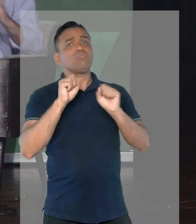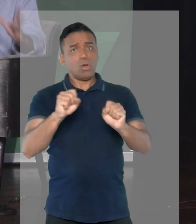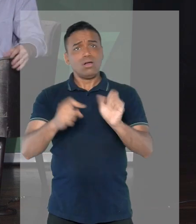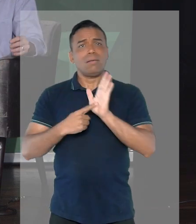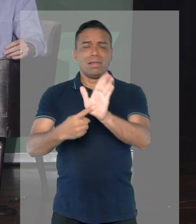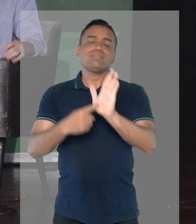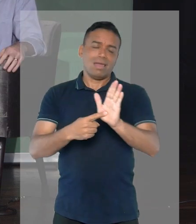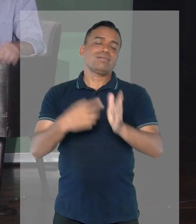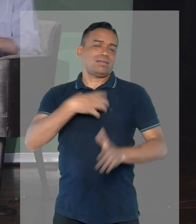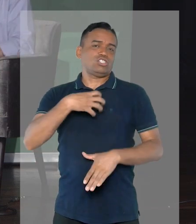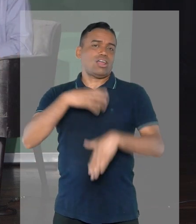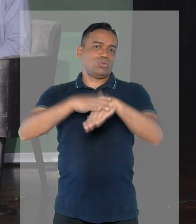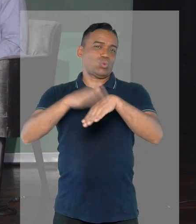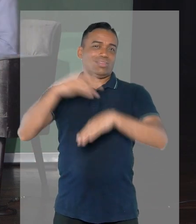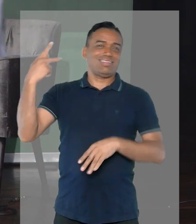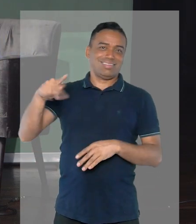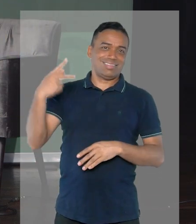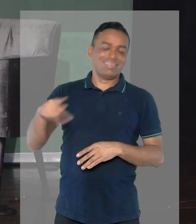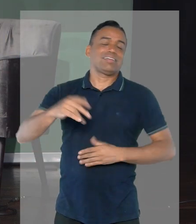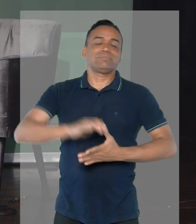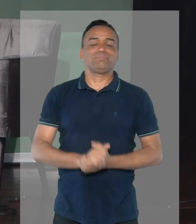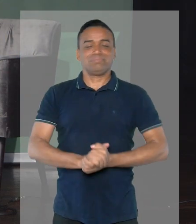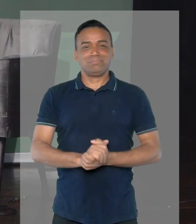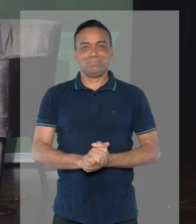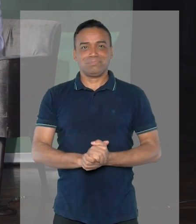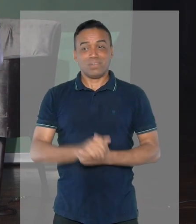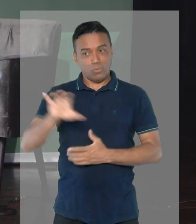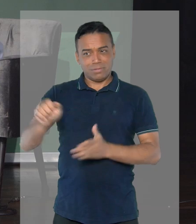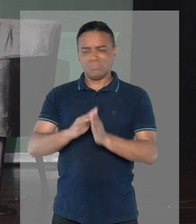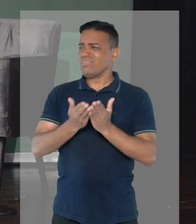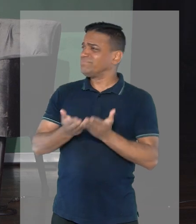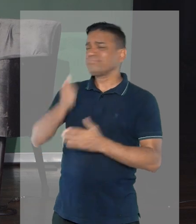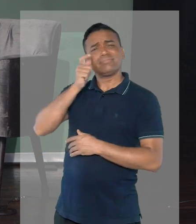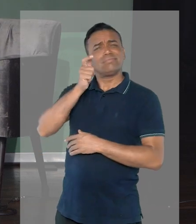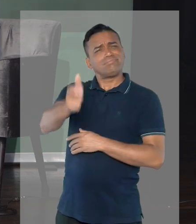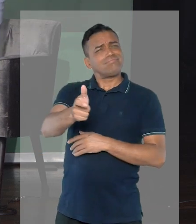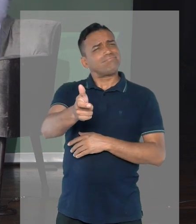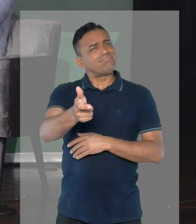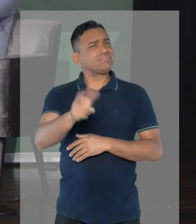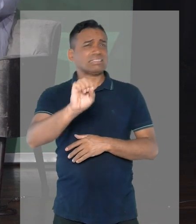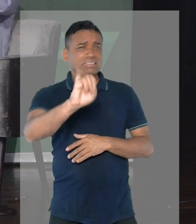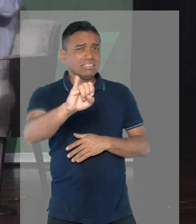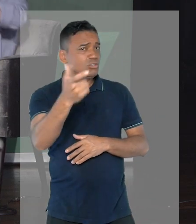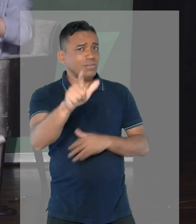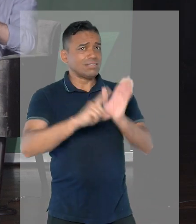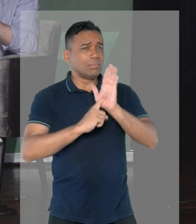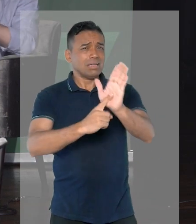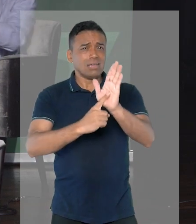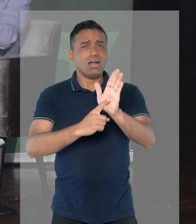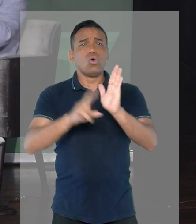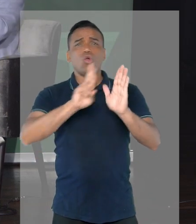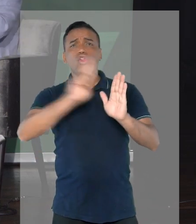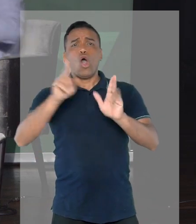acho que apresenta ele de algum modo, né? Pode pegar aqui. Não, e é muito interessante, porque se não tivesse feito essa